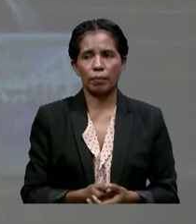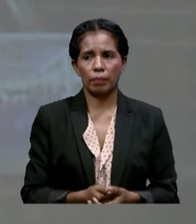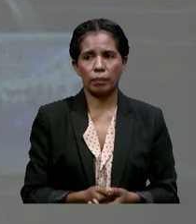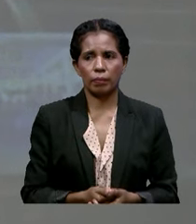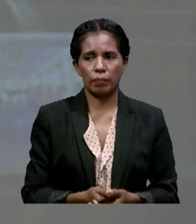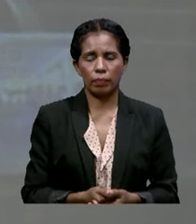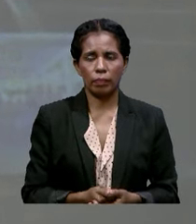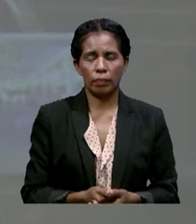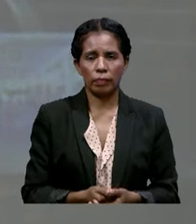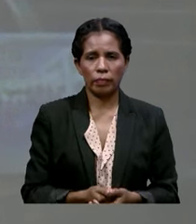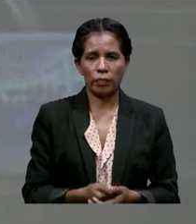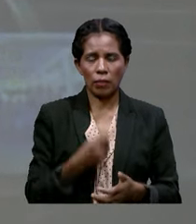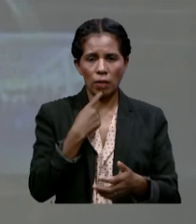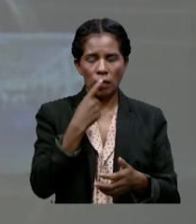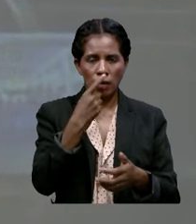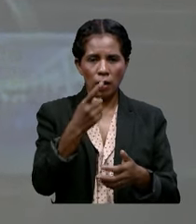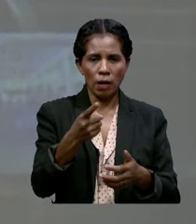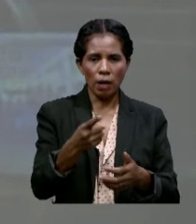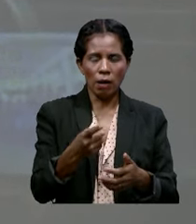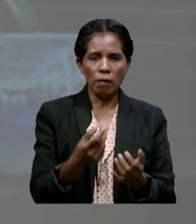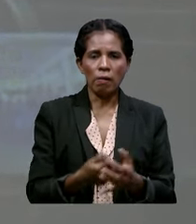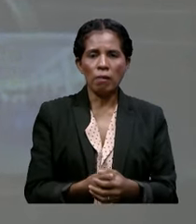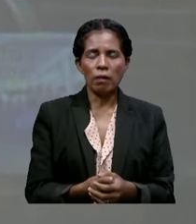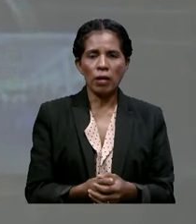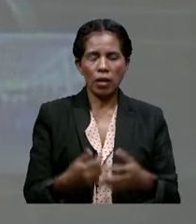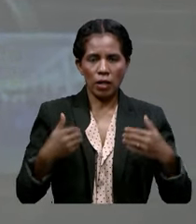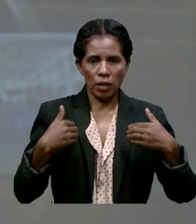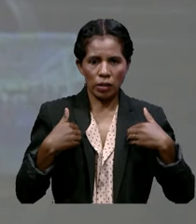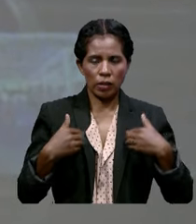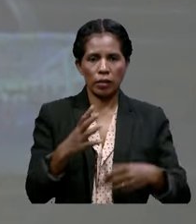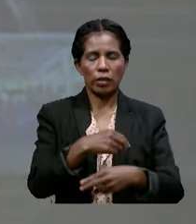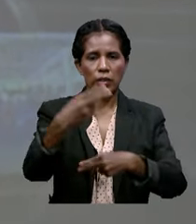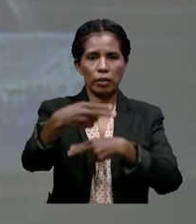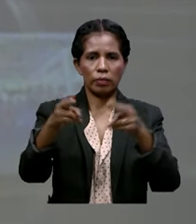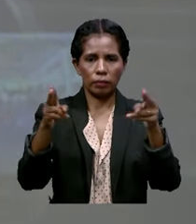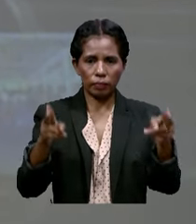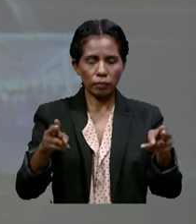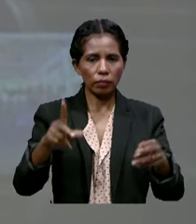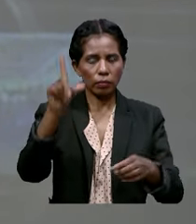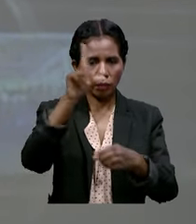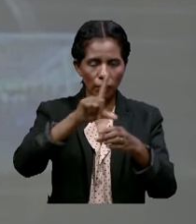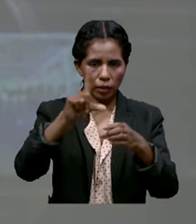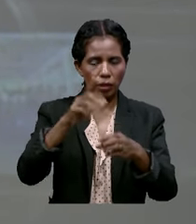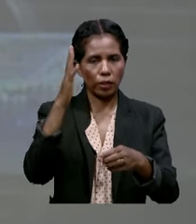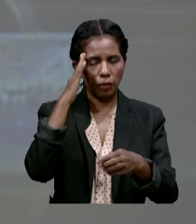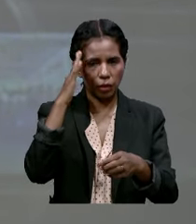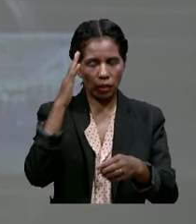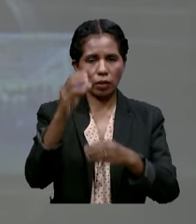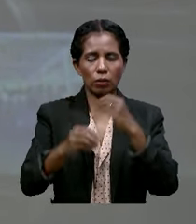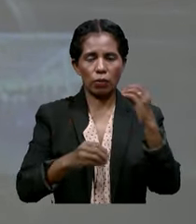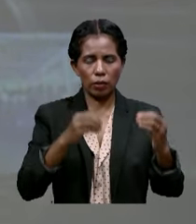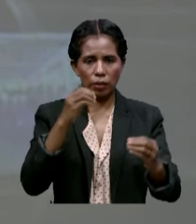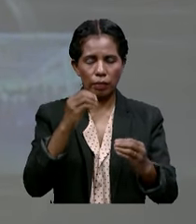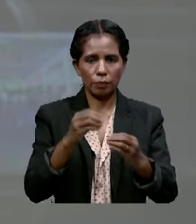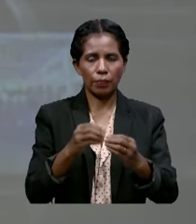É de salientar que o mesmo acontece na sala do laboratório para análises de amostras